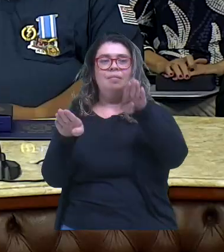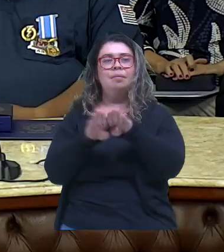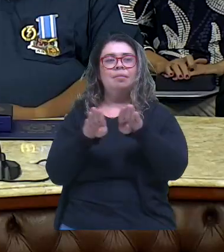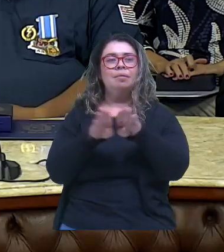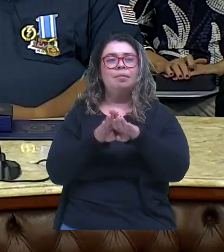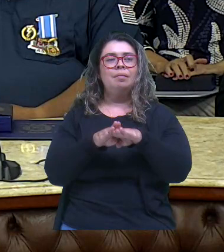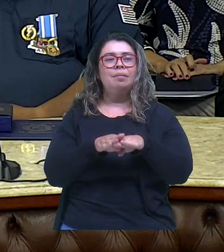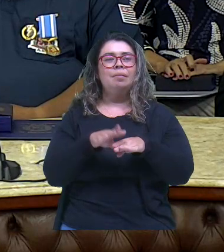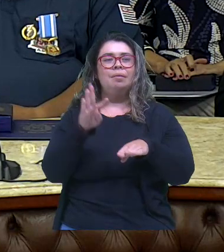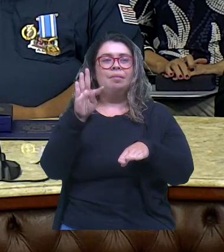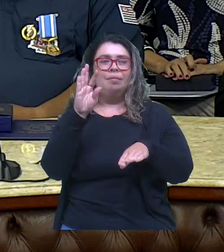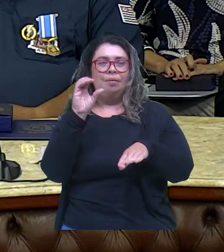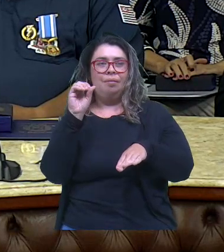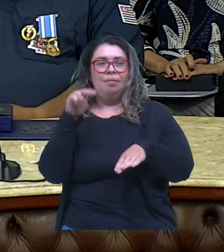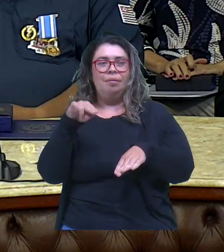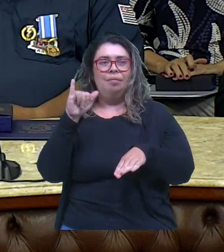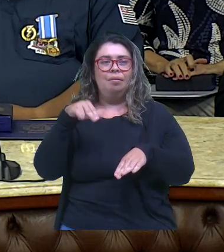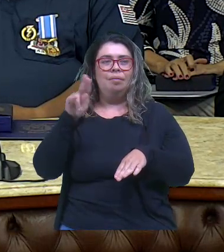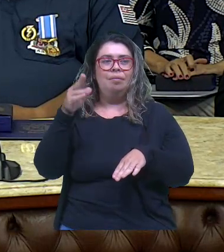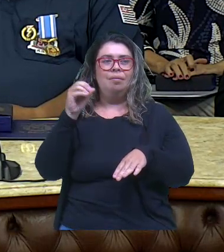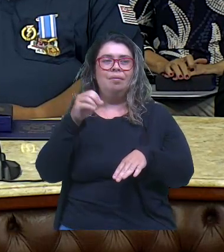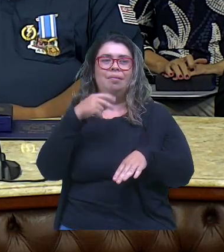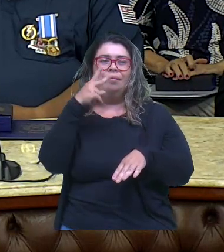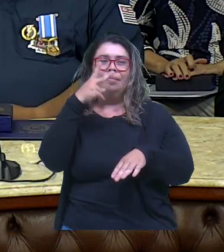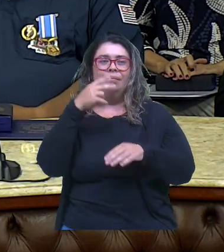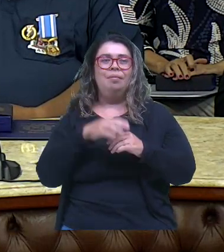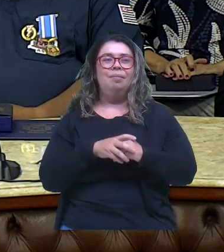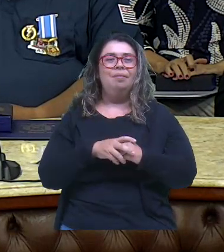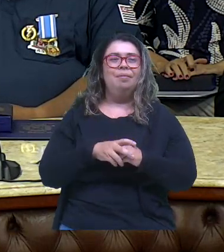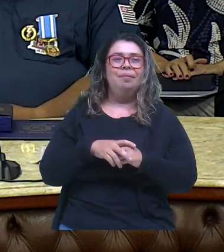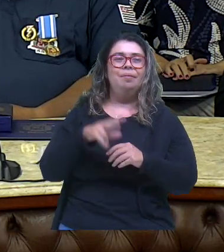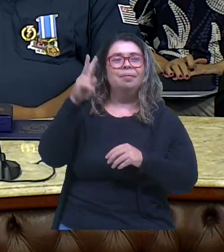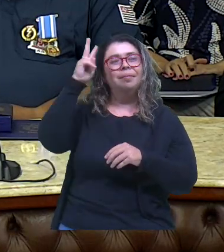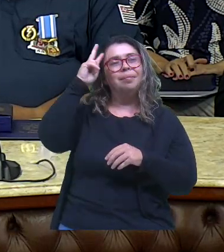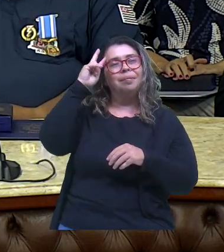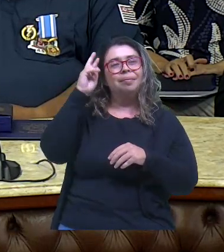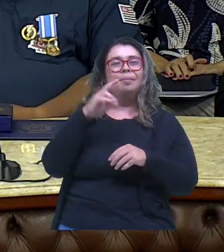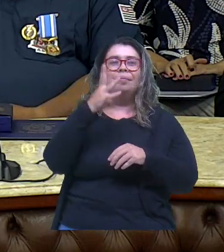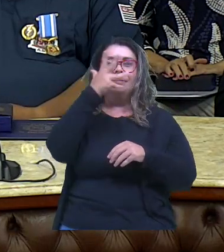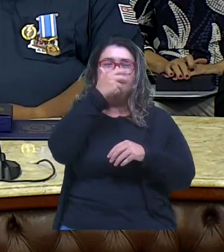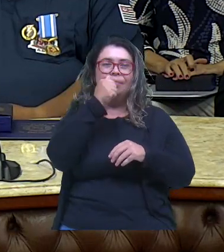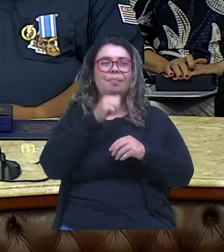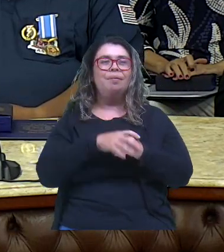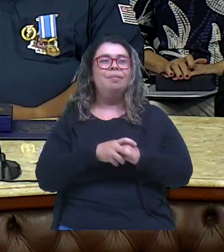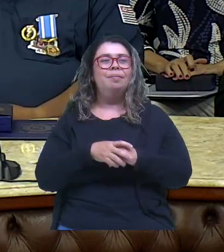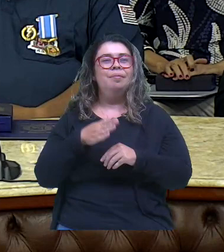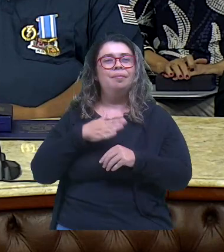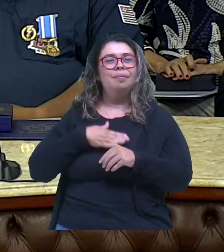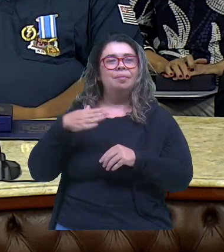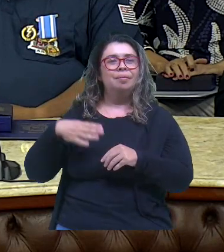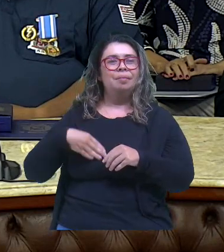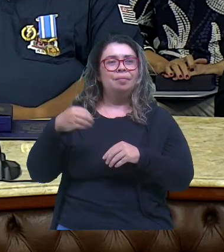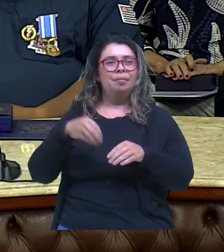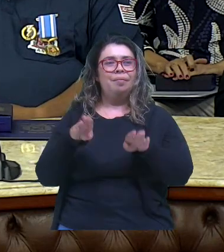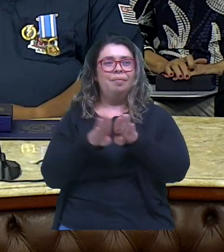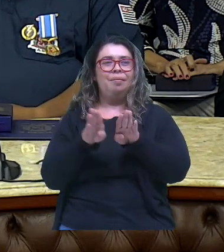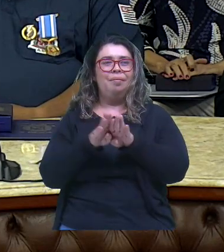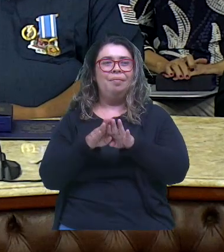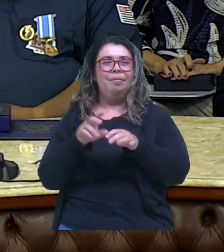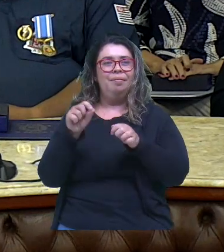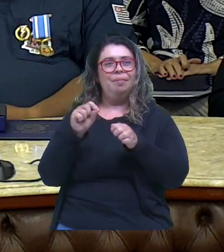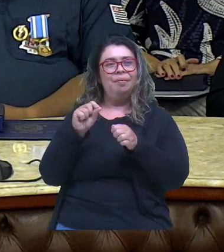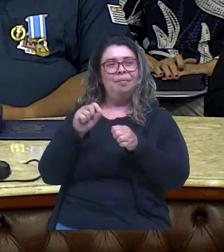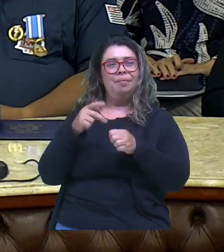me contou uma história muito comovente do senhor Newton. Aliás, meu filho foi estagiário na sua empresa,